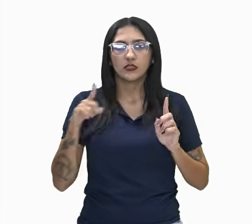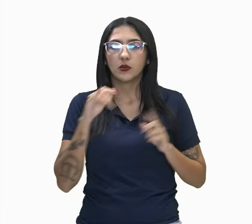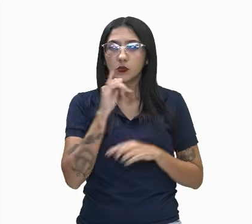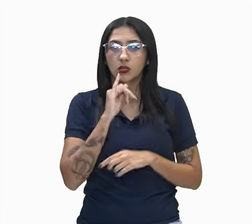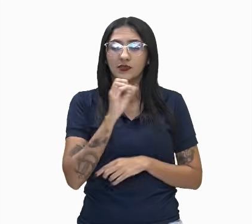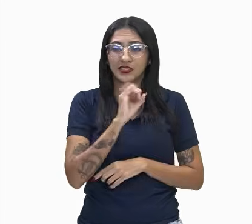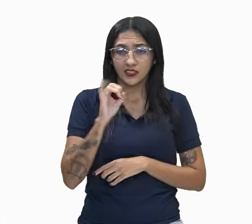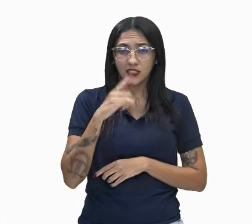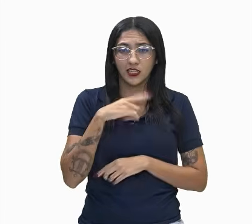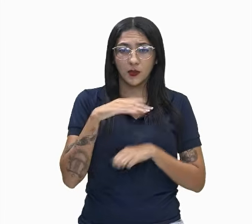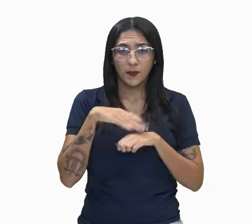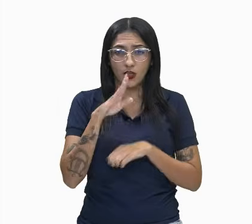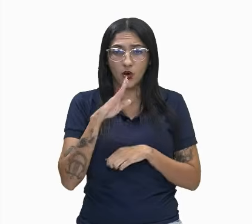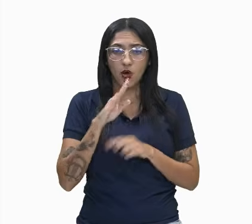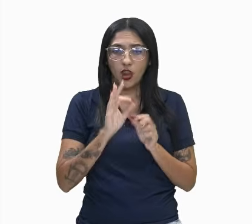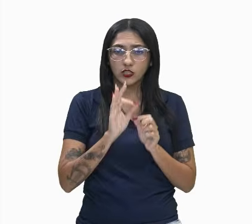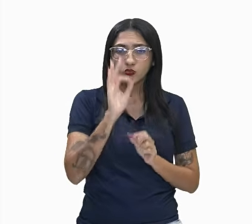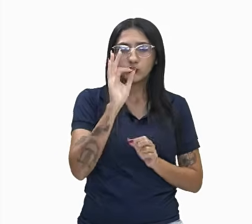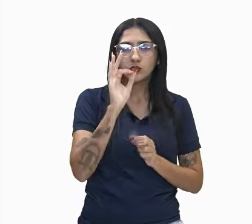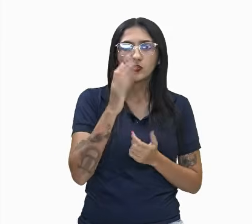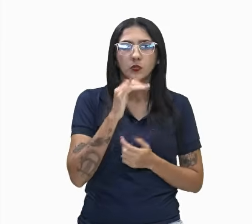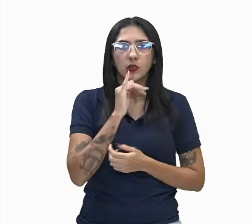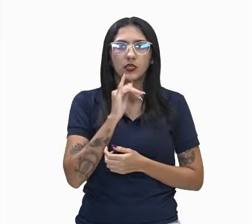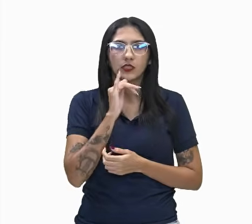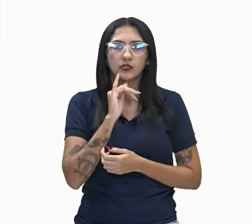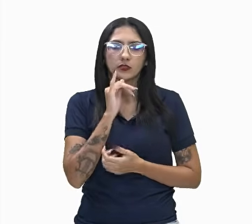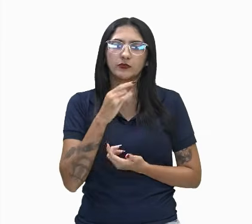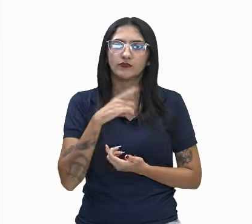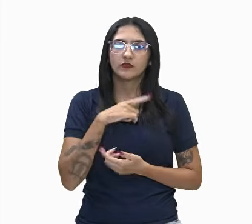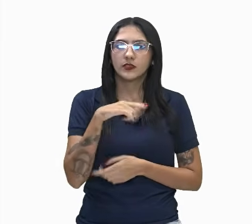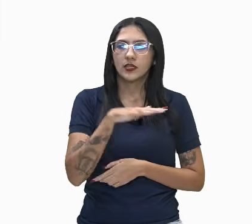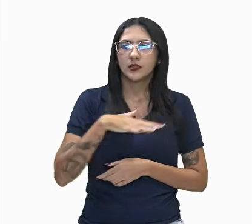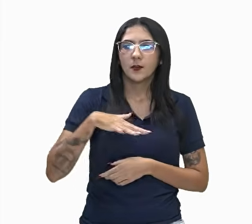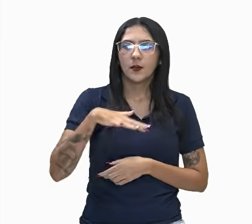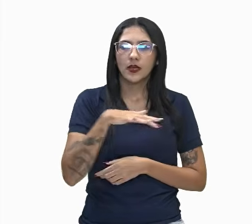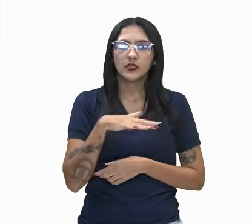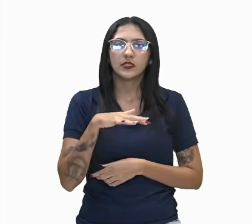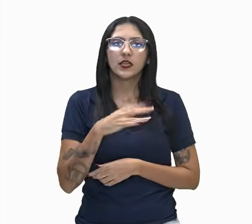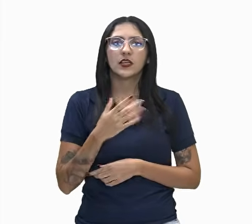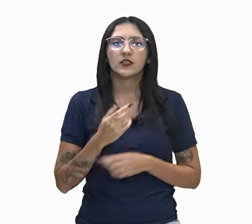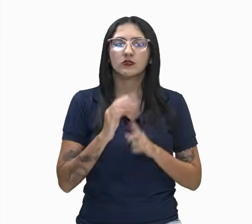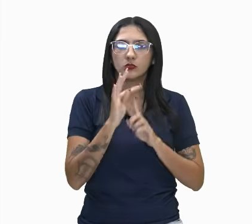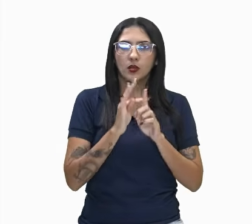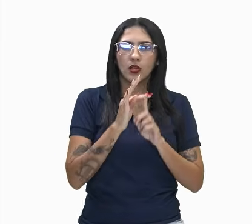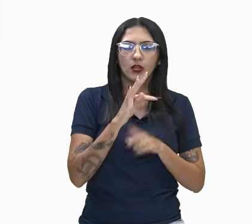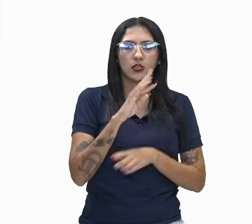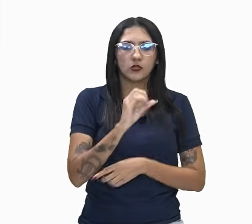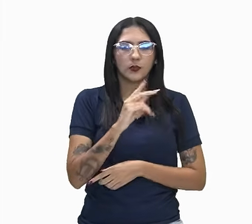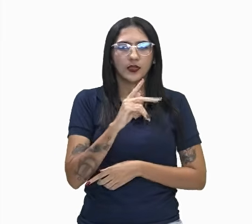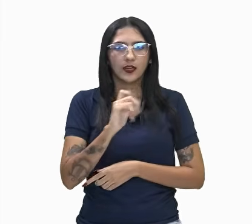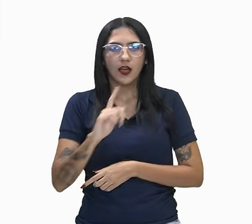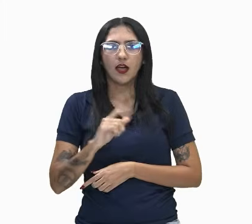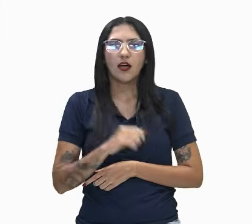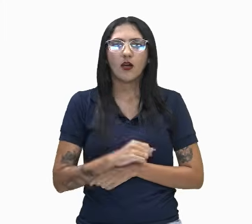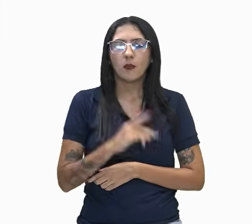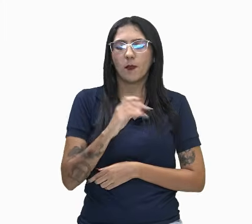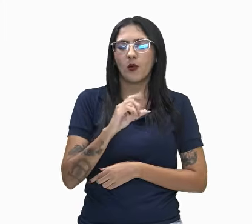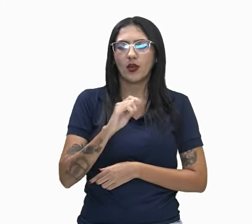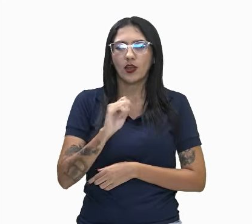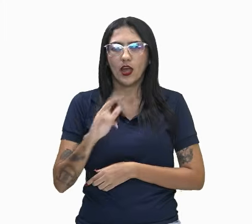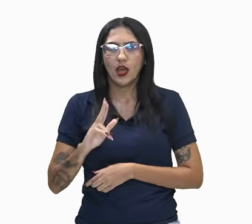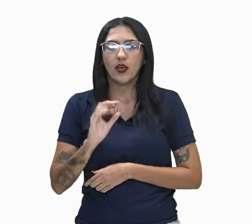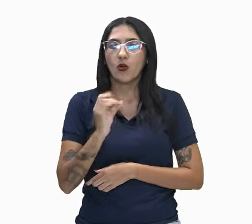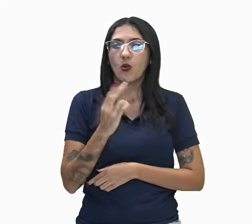maior a latitude, né, ainda tem ali as zonas, a zona tropical, as zonas temperadas e as zonas polares, né? Então, quanto